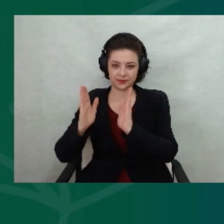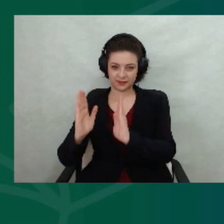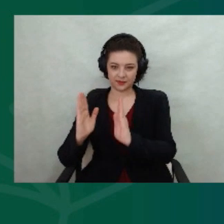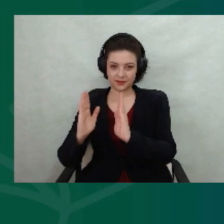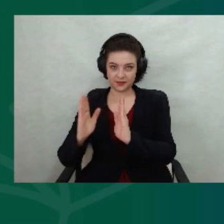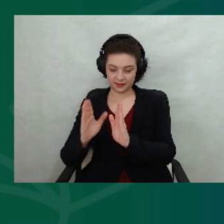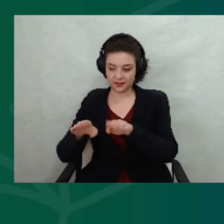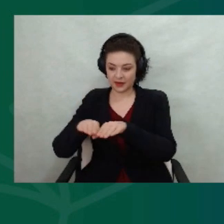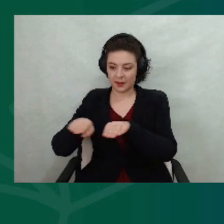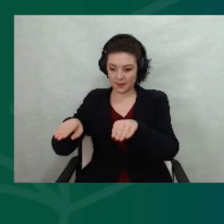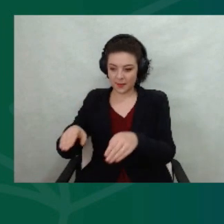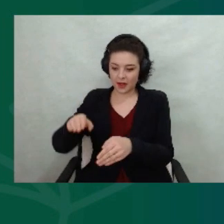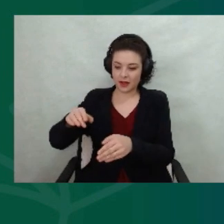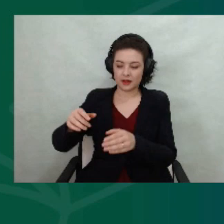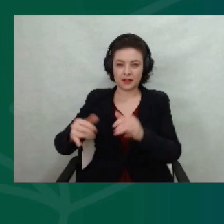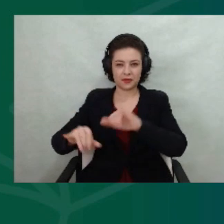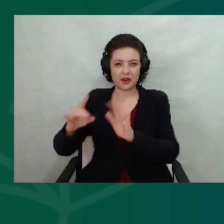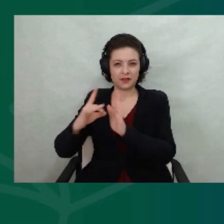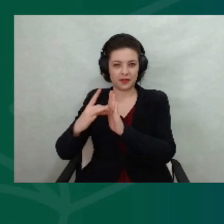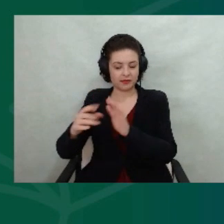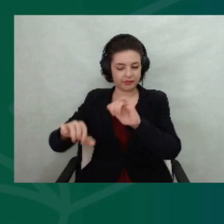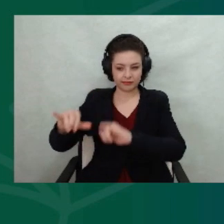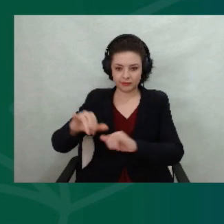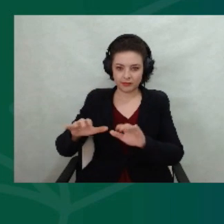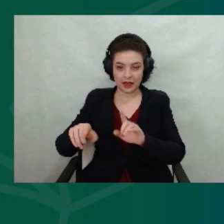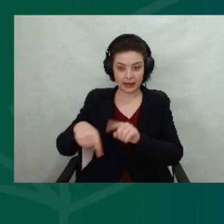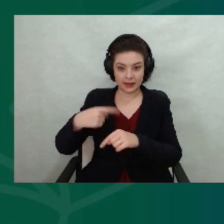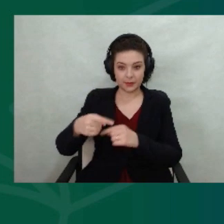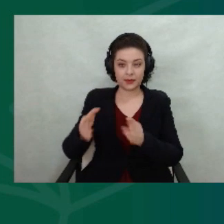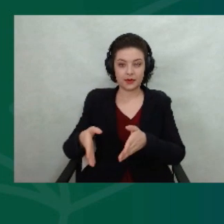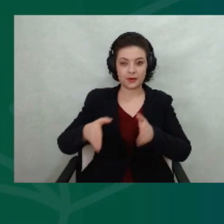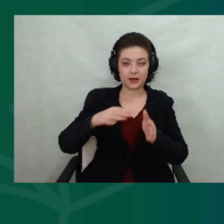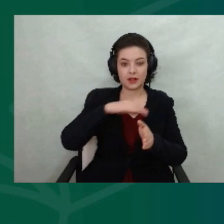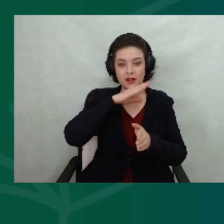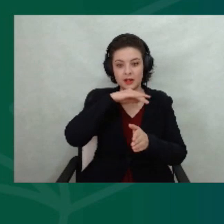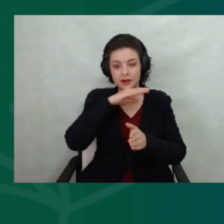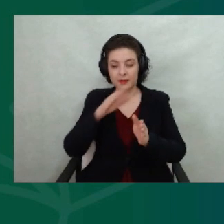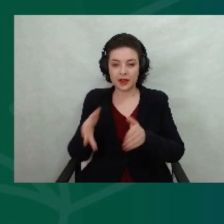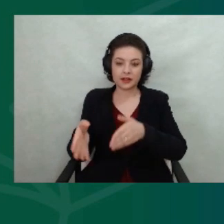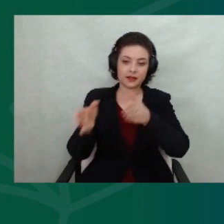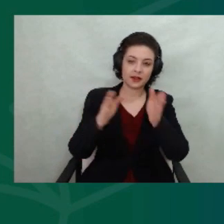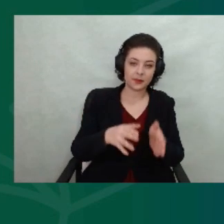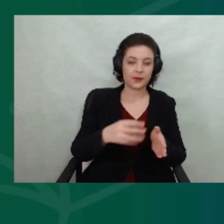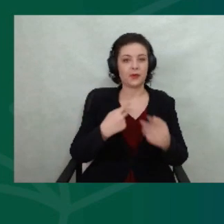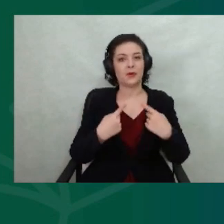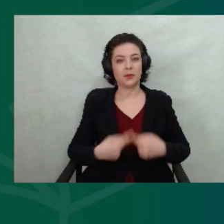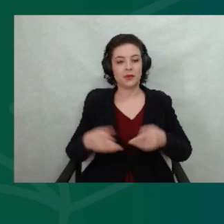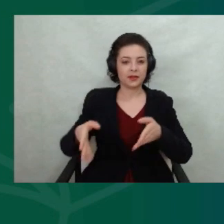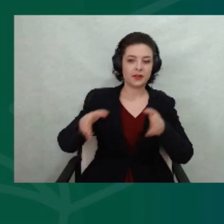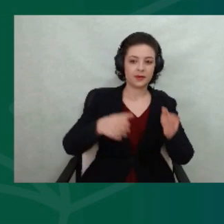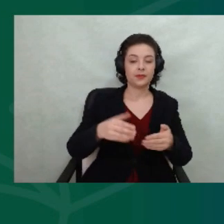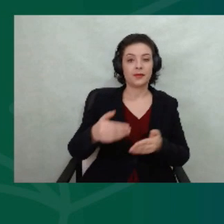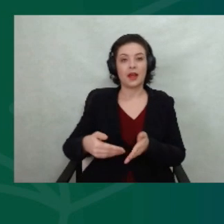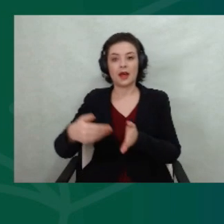de desenvolvimento clínico, nós vamos ver que, normalmente, a fase pré-clínica pode